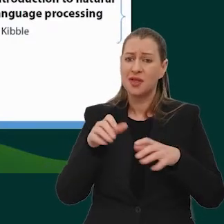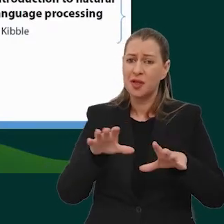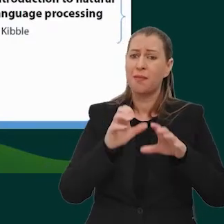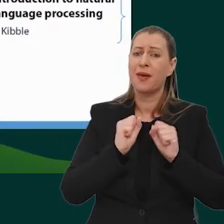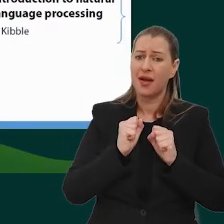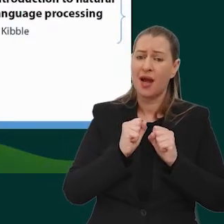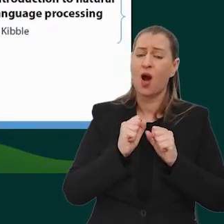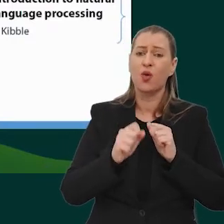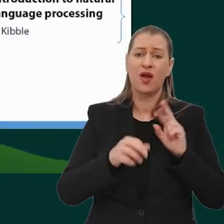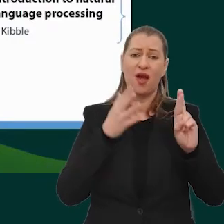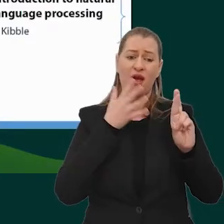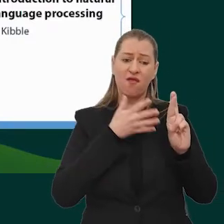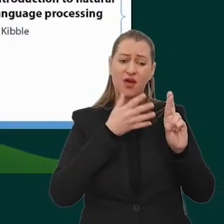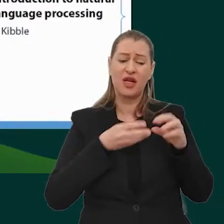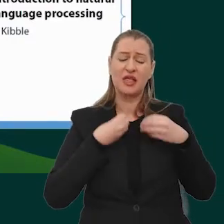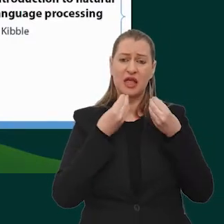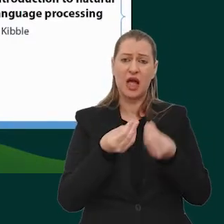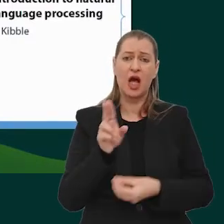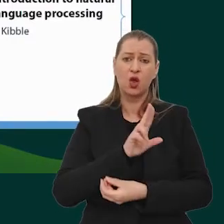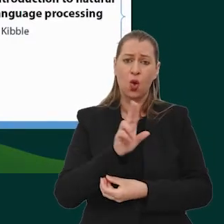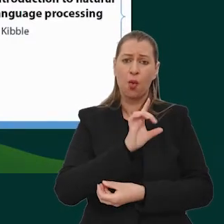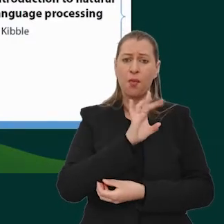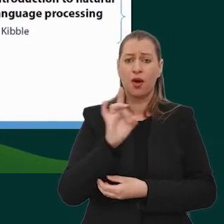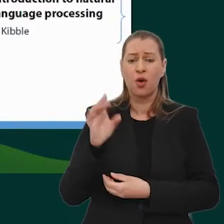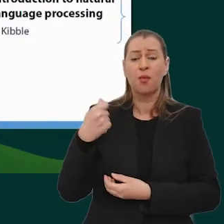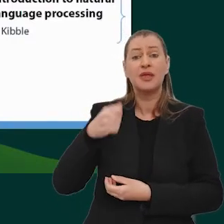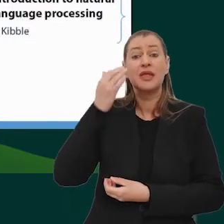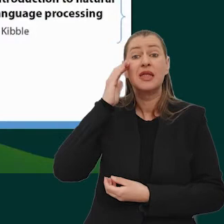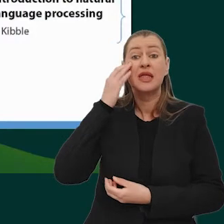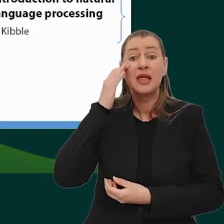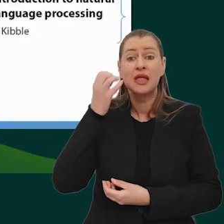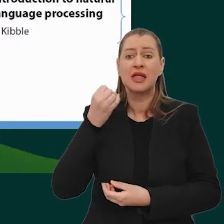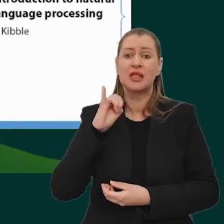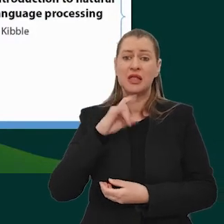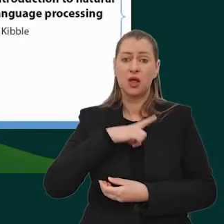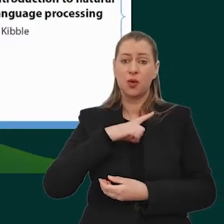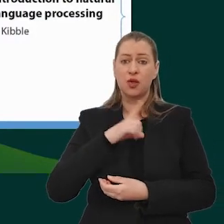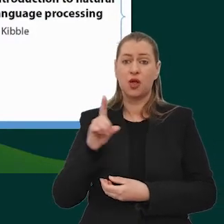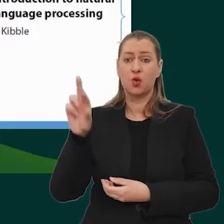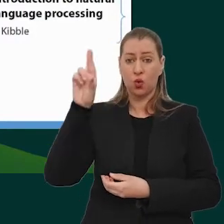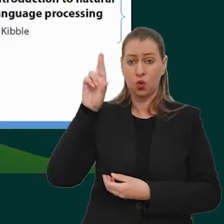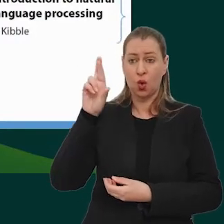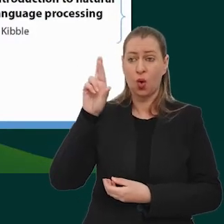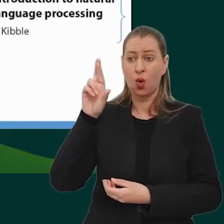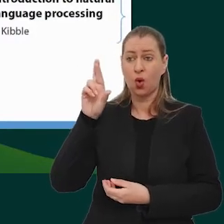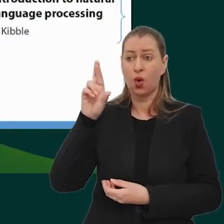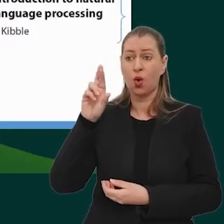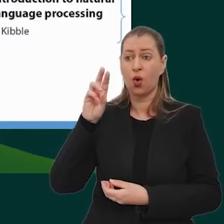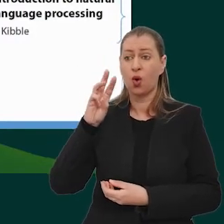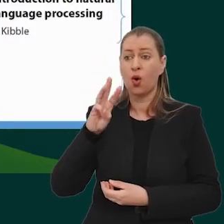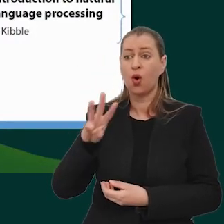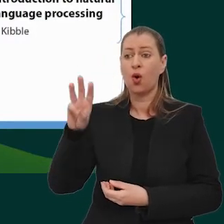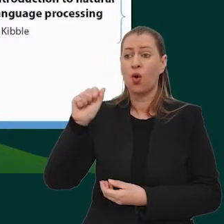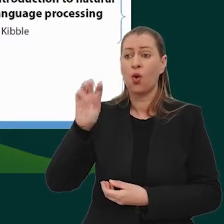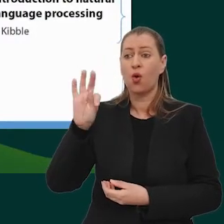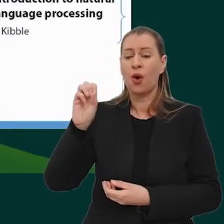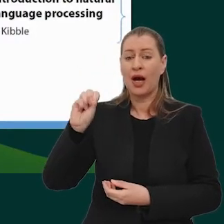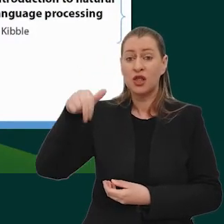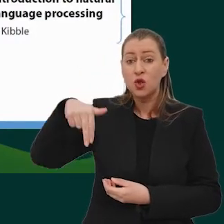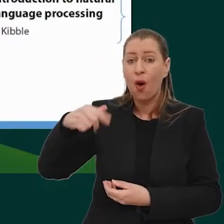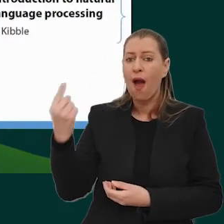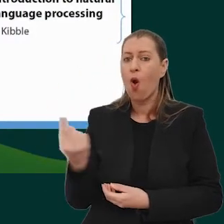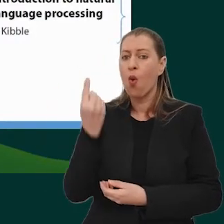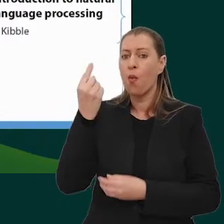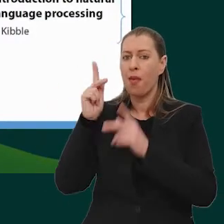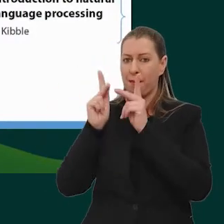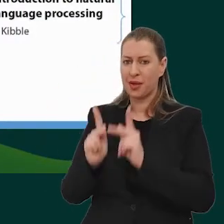a dar nome para essa galera. A gente precisa entender que quando eu tenho doutor Watson, ele é uma pessoa só. Então ele vai